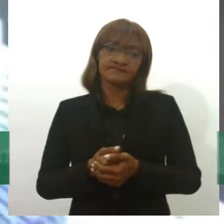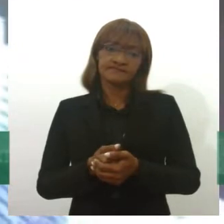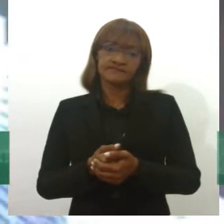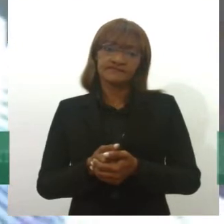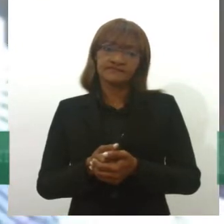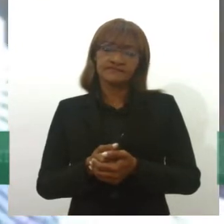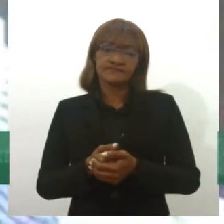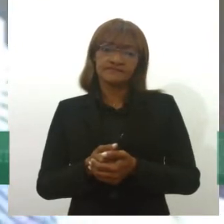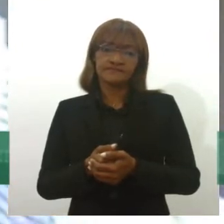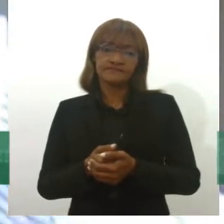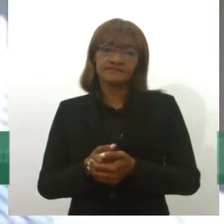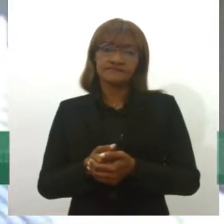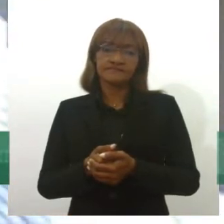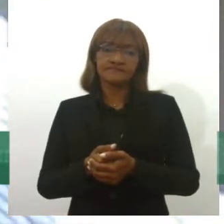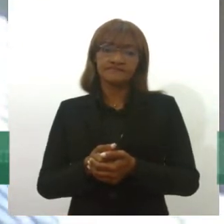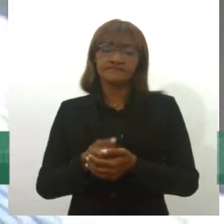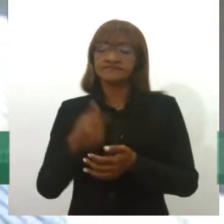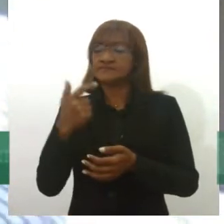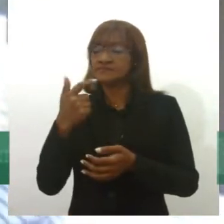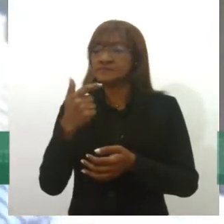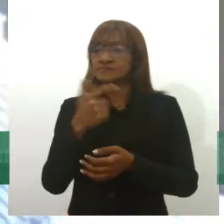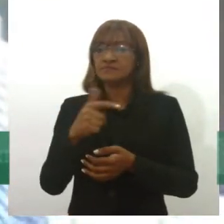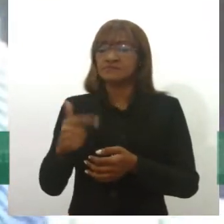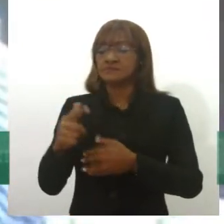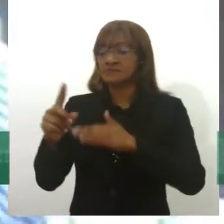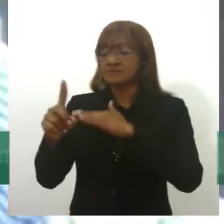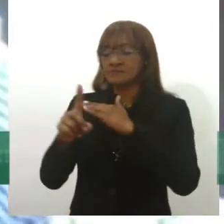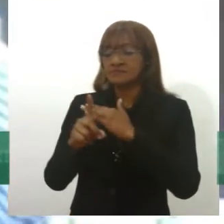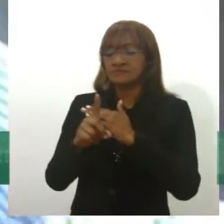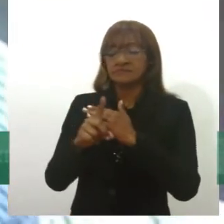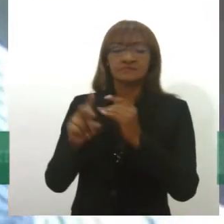não é repassado totalmente para os consumidores. Então,